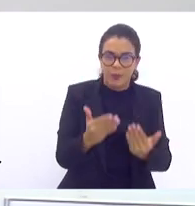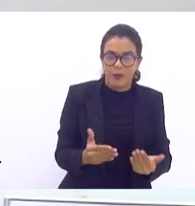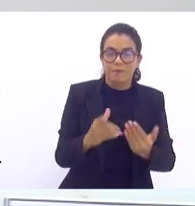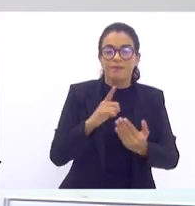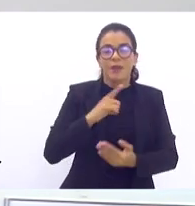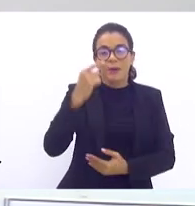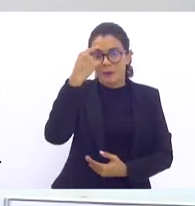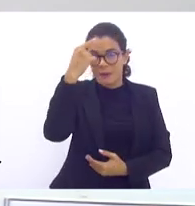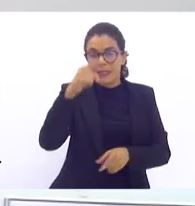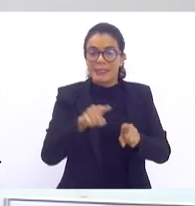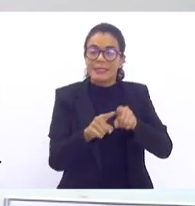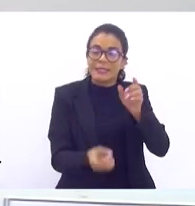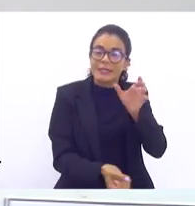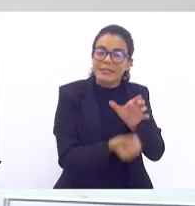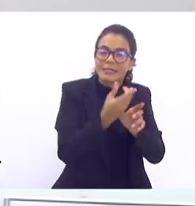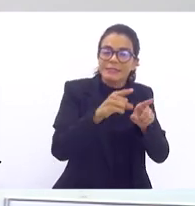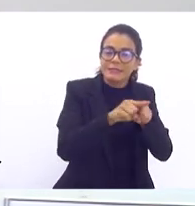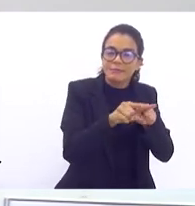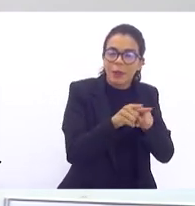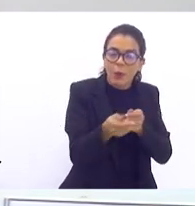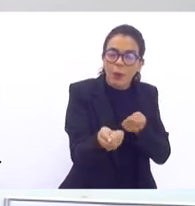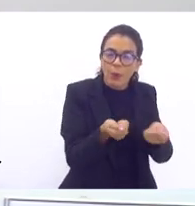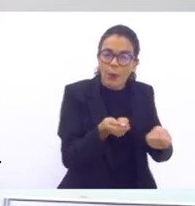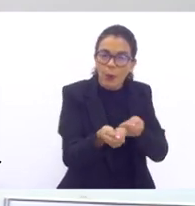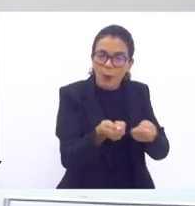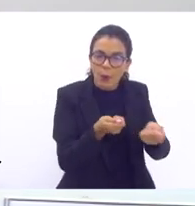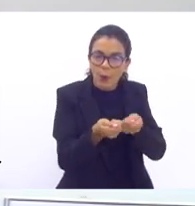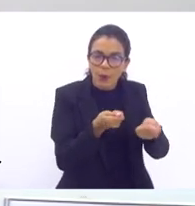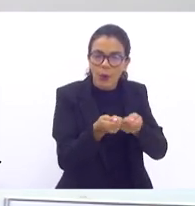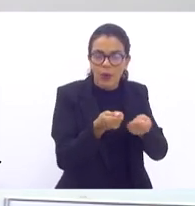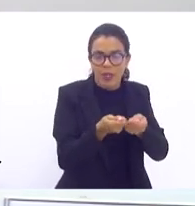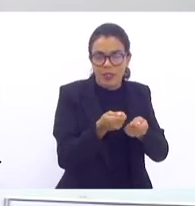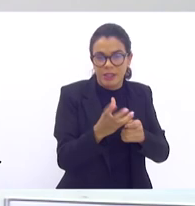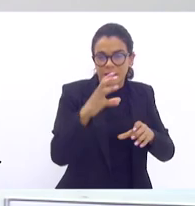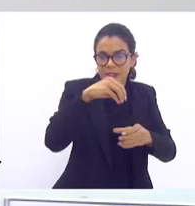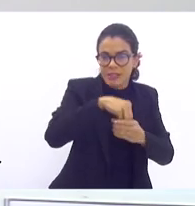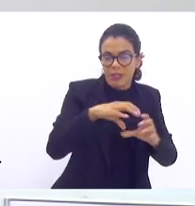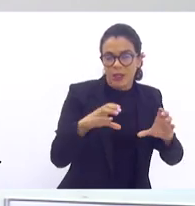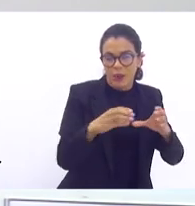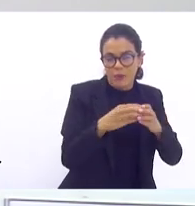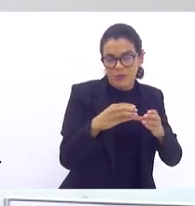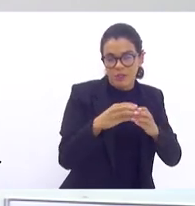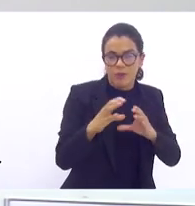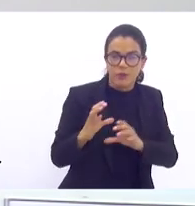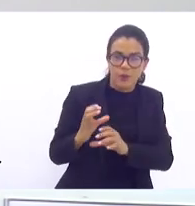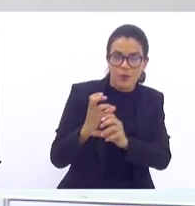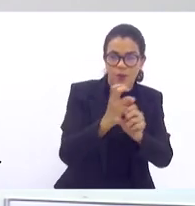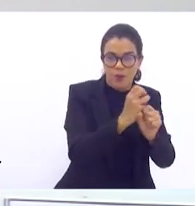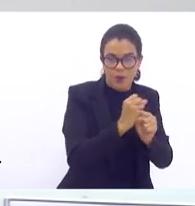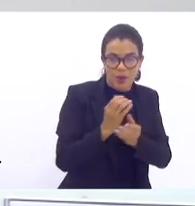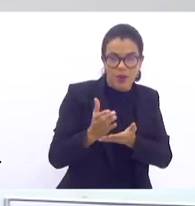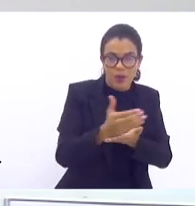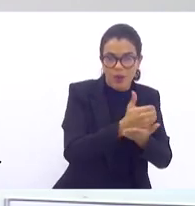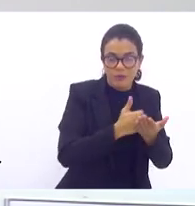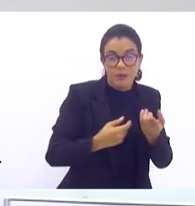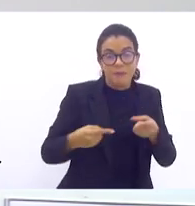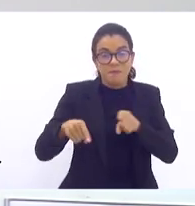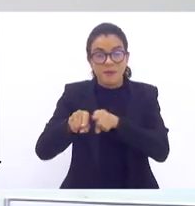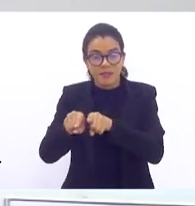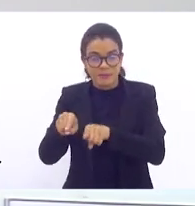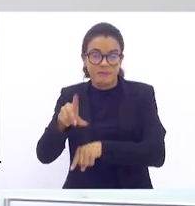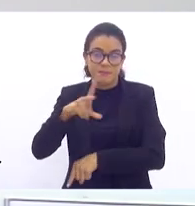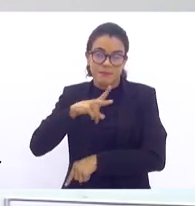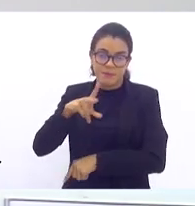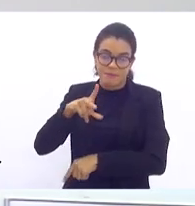uma ideia da gente criar também uma um controle de orçamento com relação à questão de concessões e parceria público